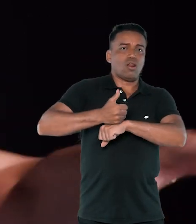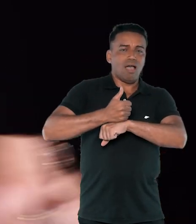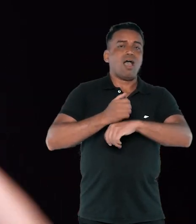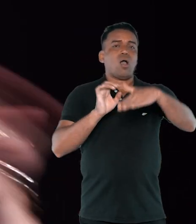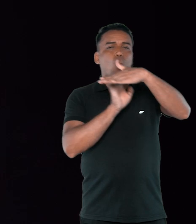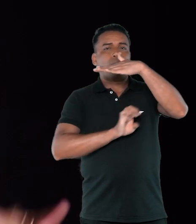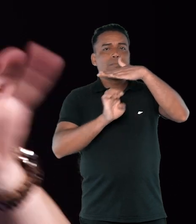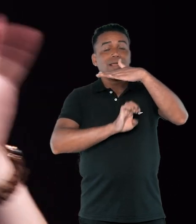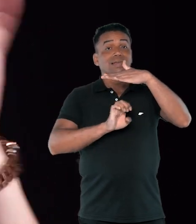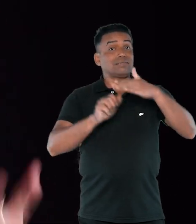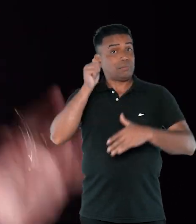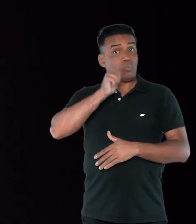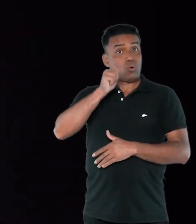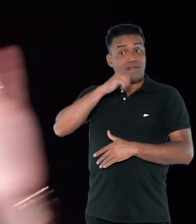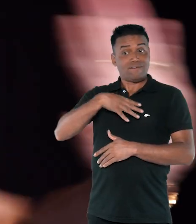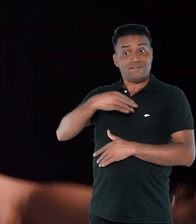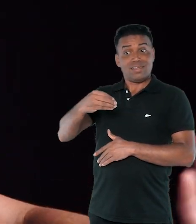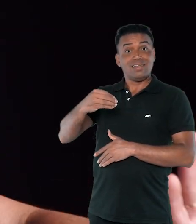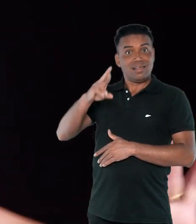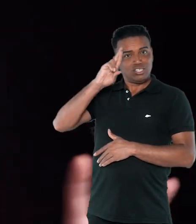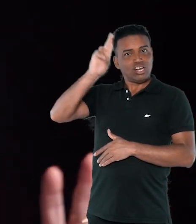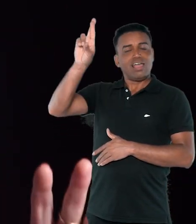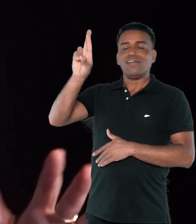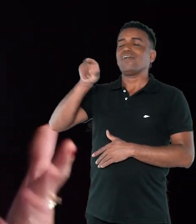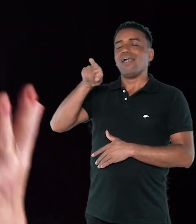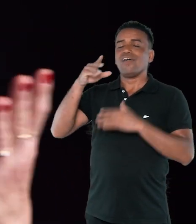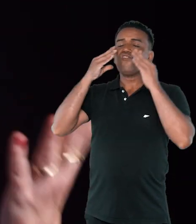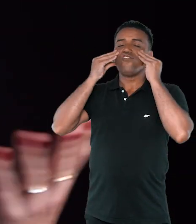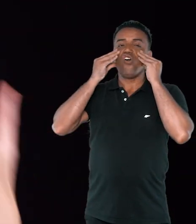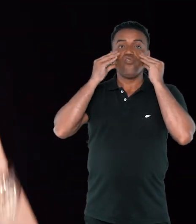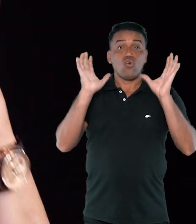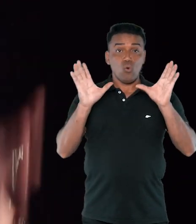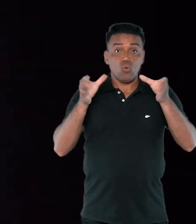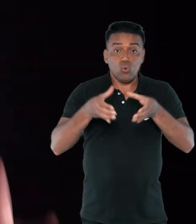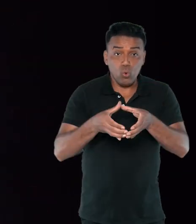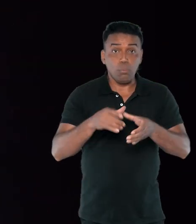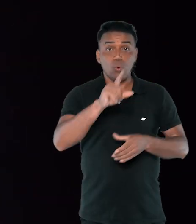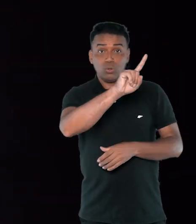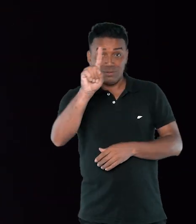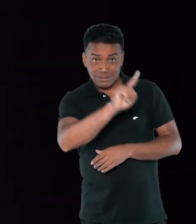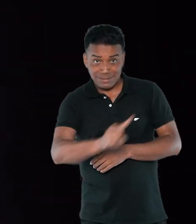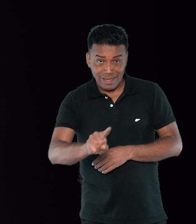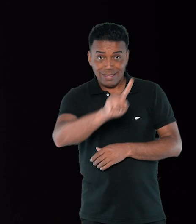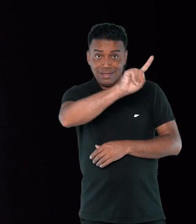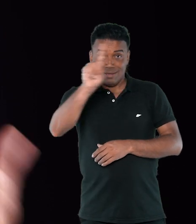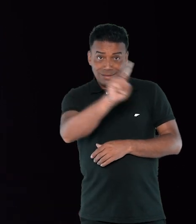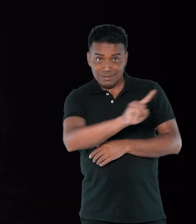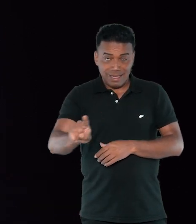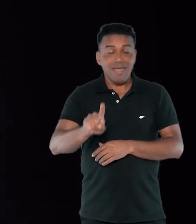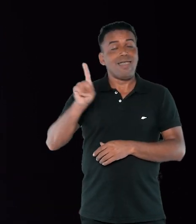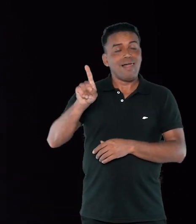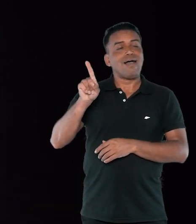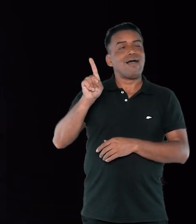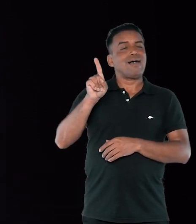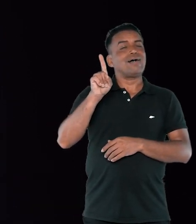Aí ela escrevia, datilografava e me dava para ler. Então, eu comecei a aprender a escrever, né,